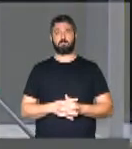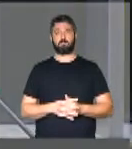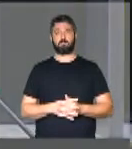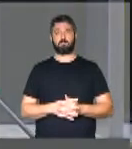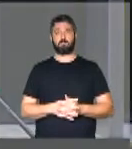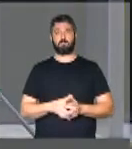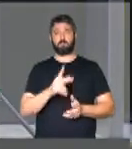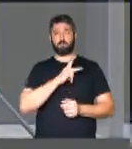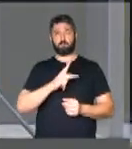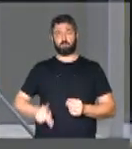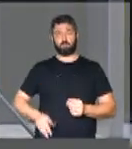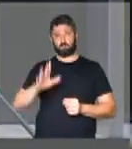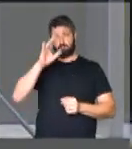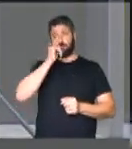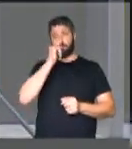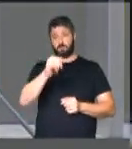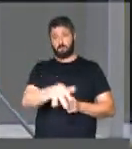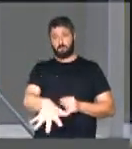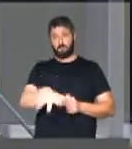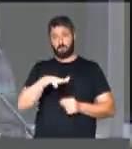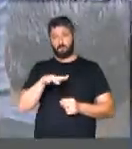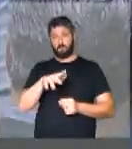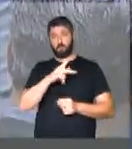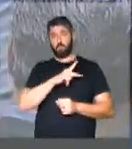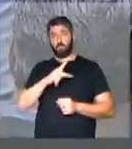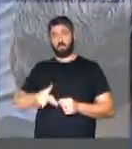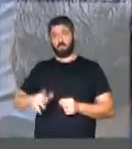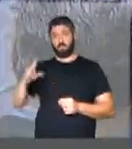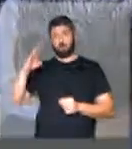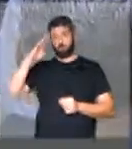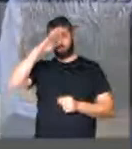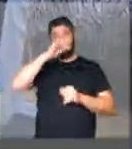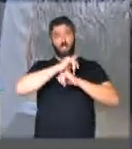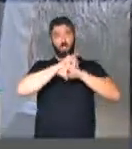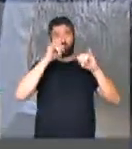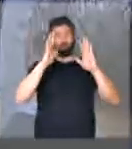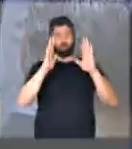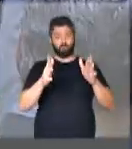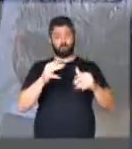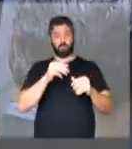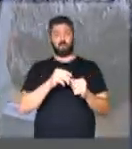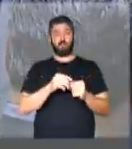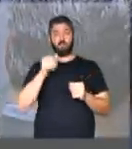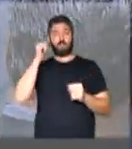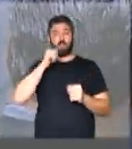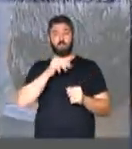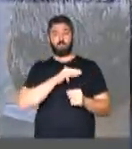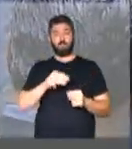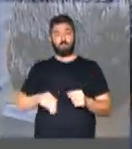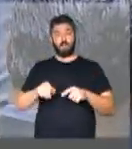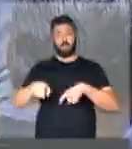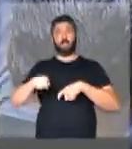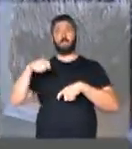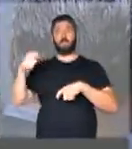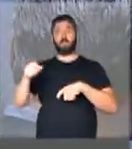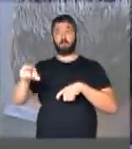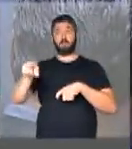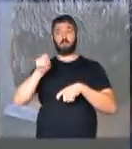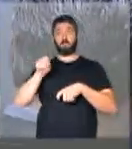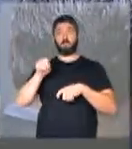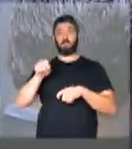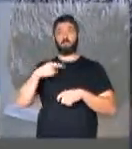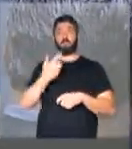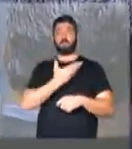Comunicar ao plenário, presidente, que o presidente eleito Bolsonaro acaba de anunciar como ministra da Agricultura